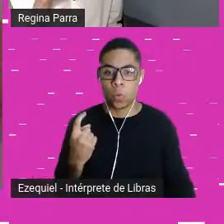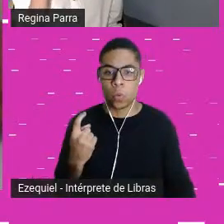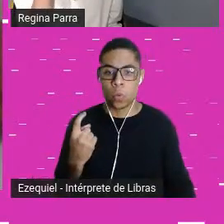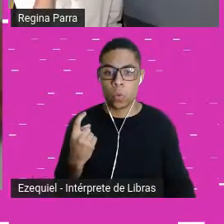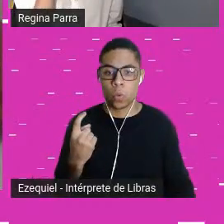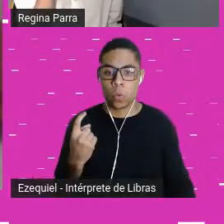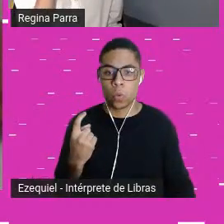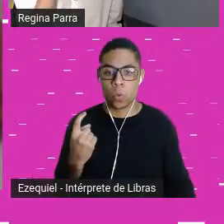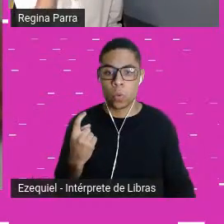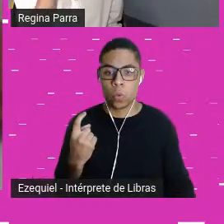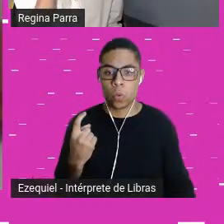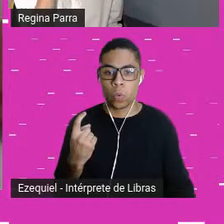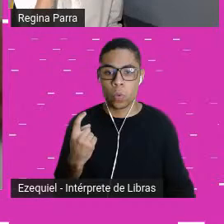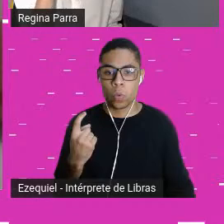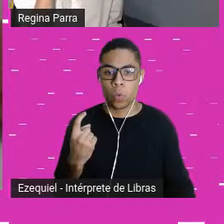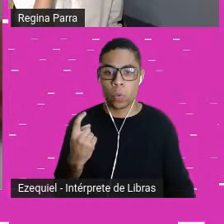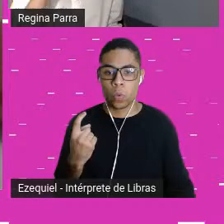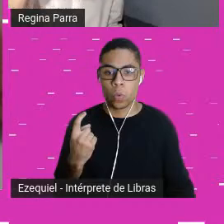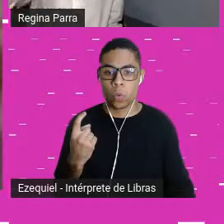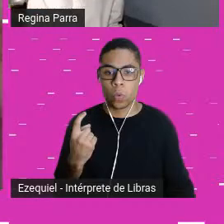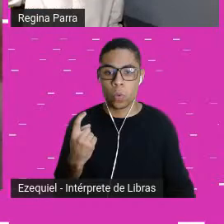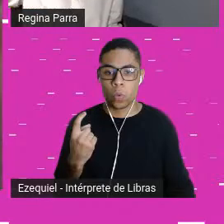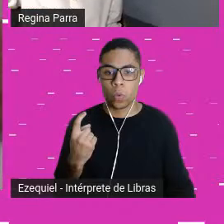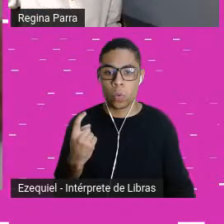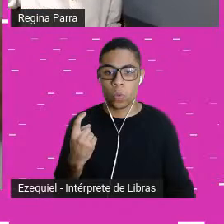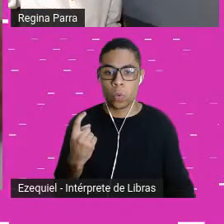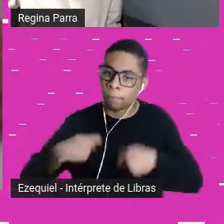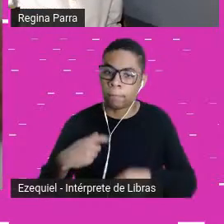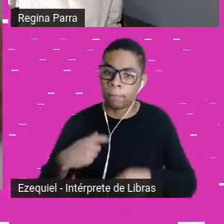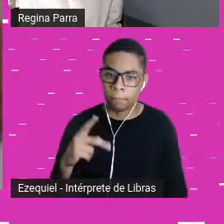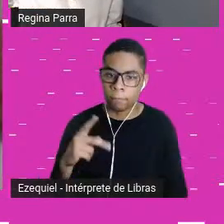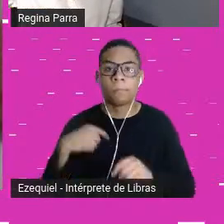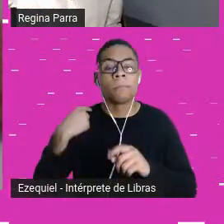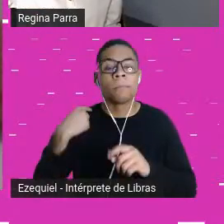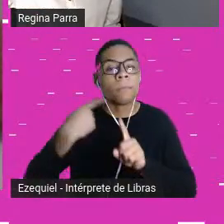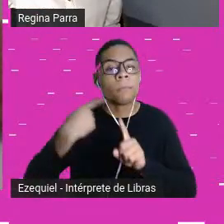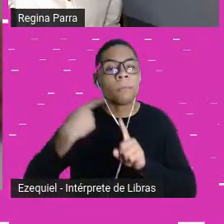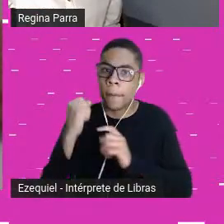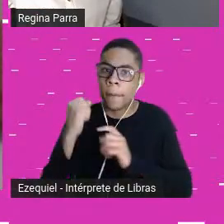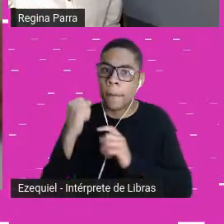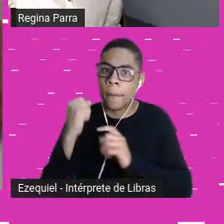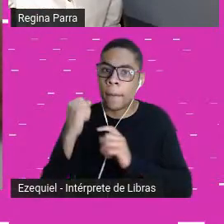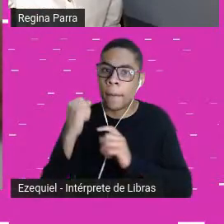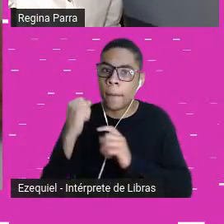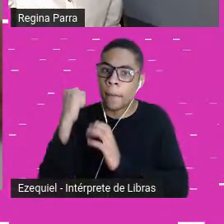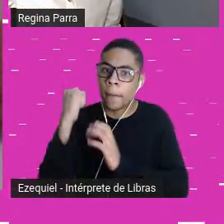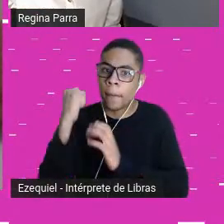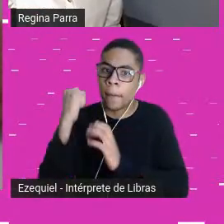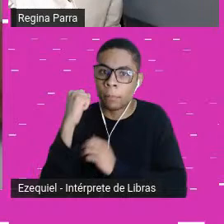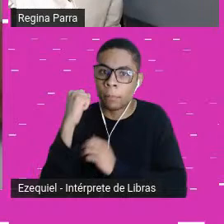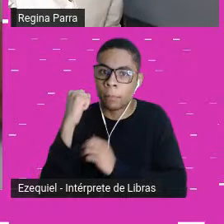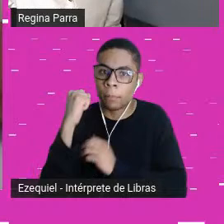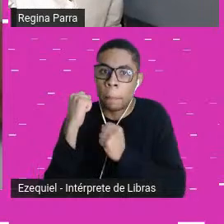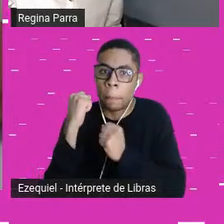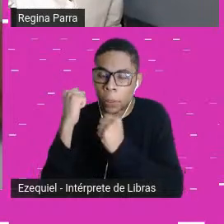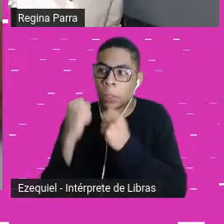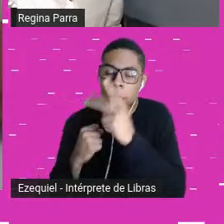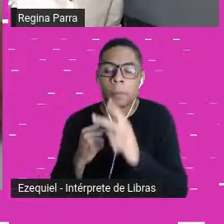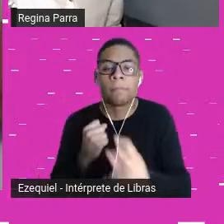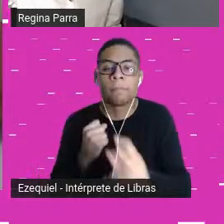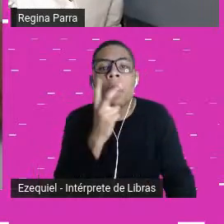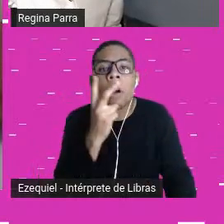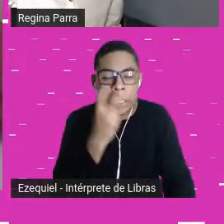a potência né, sonora e imagética do Kabuki, e para a Medeia 2 ele faz